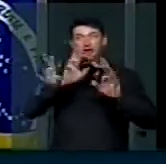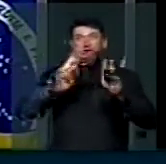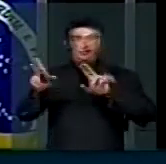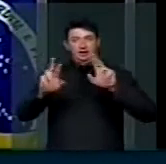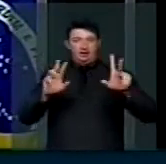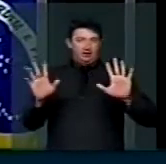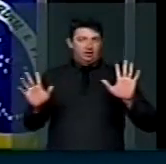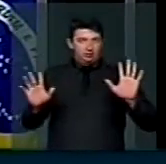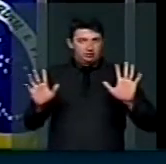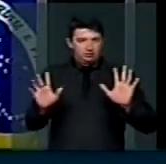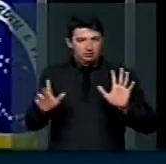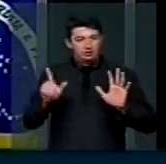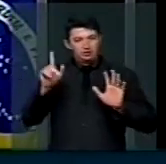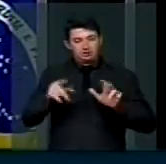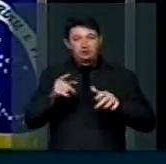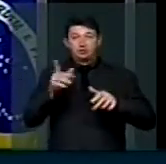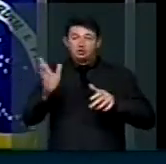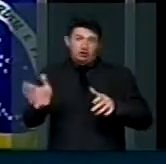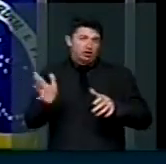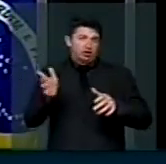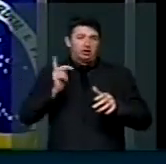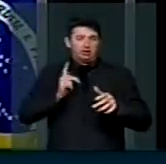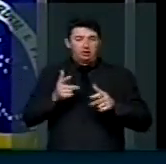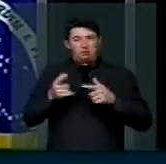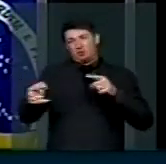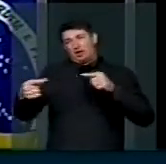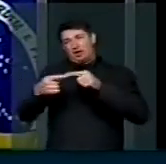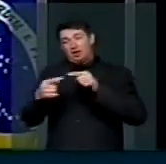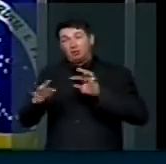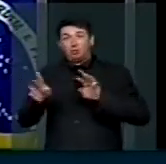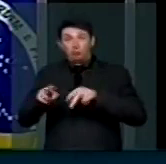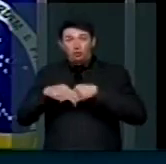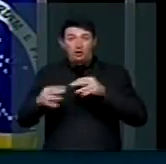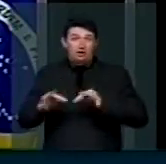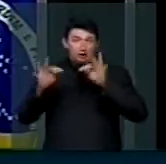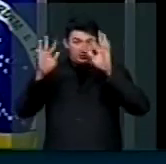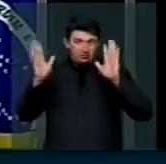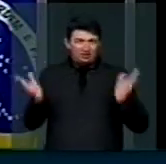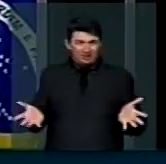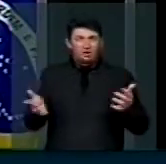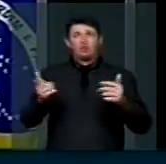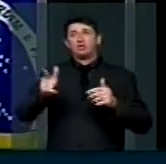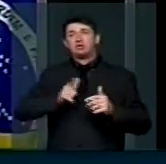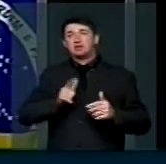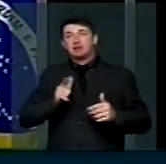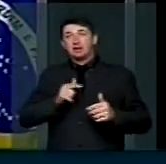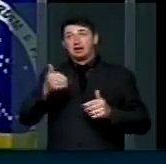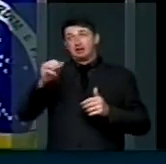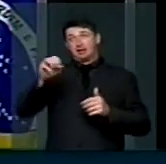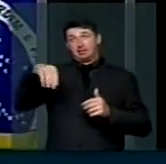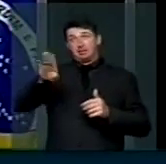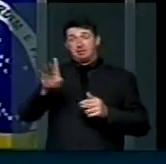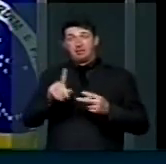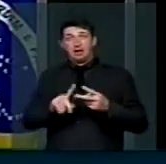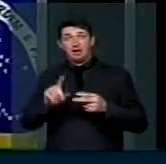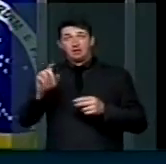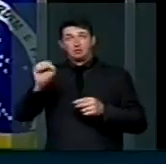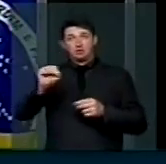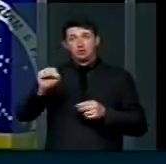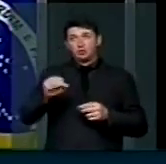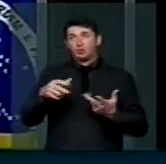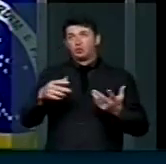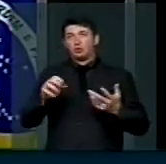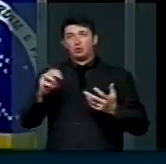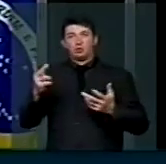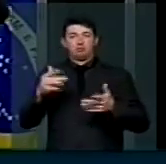diferenciadas. Isso já é uma situação de fato que está muito associada às tecnologias. Então você adquire 10 megabytes por segundo ou